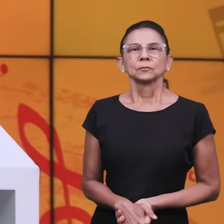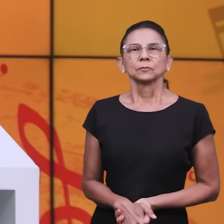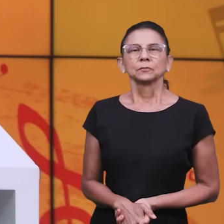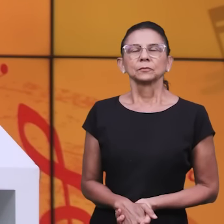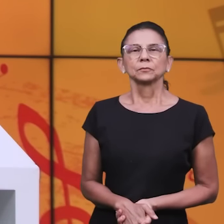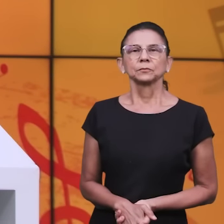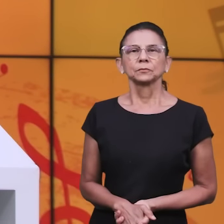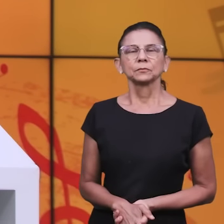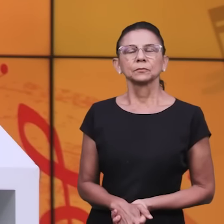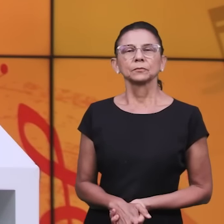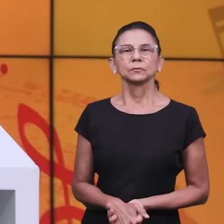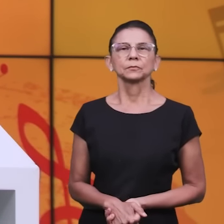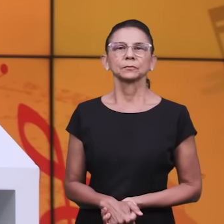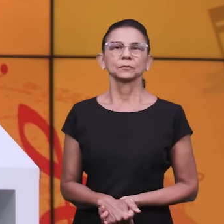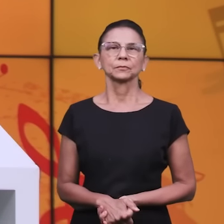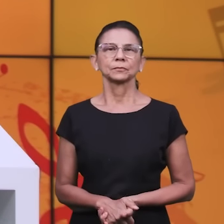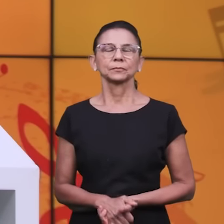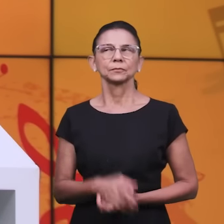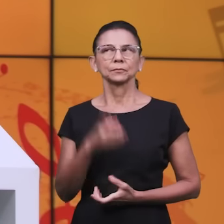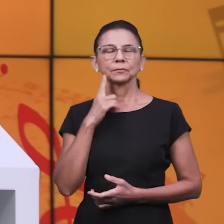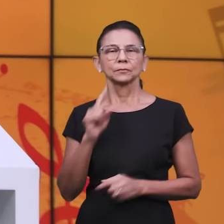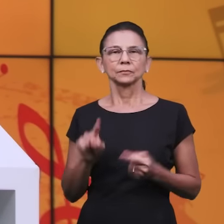louvor.